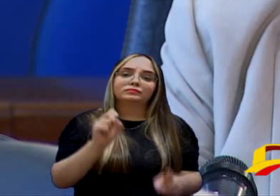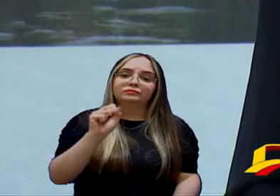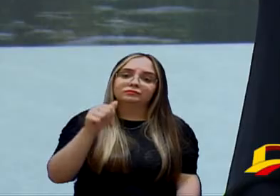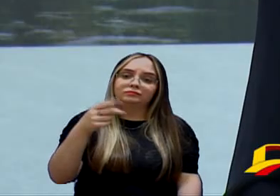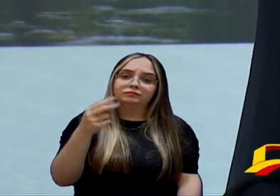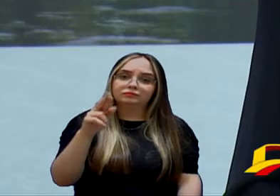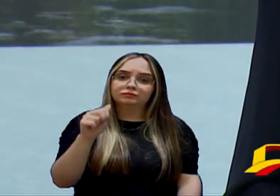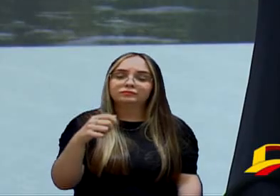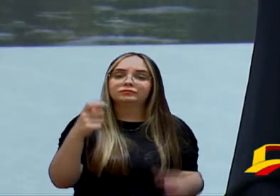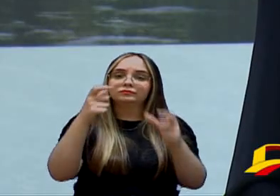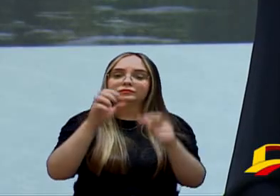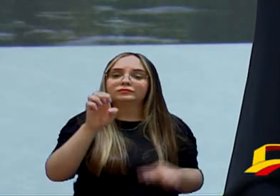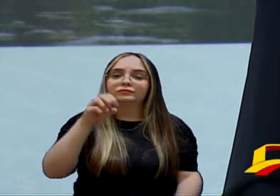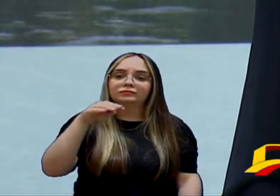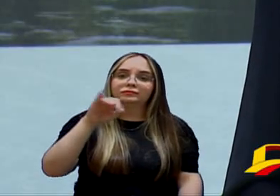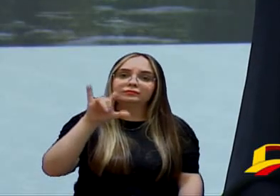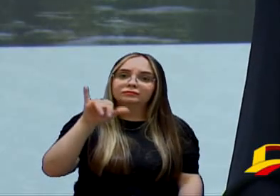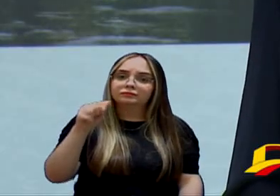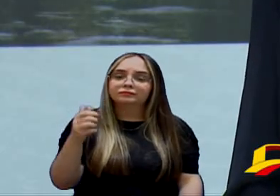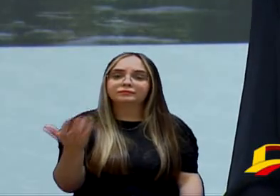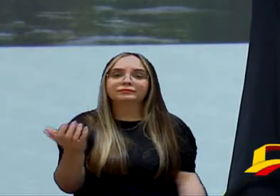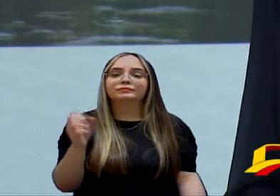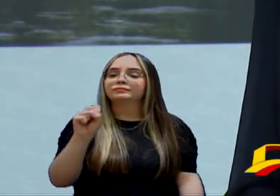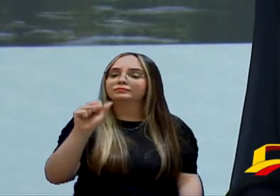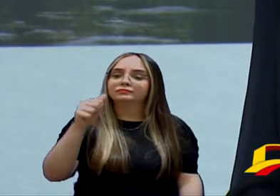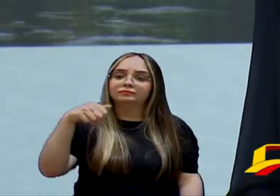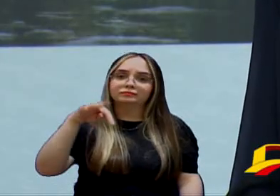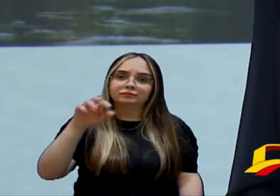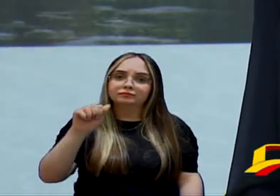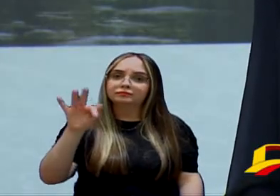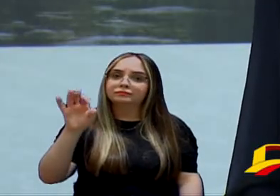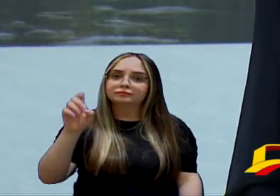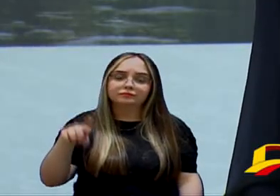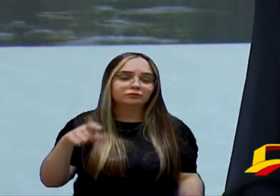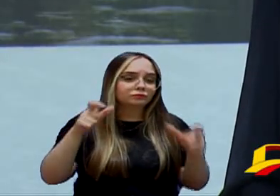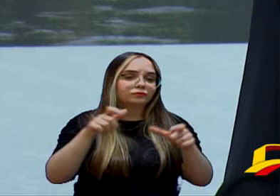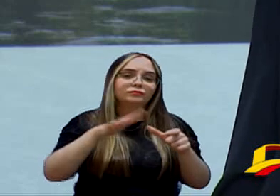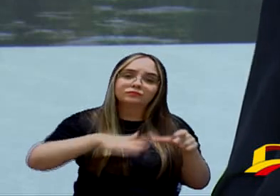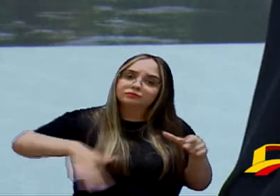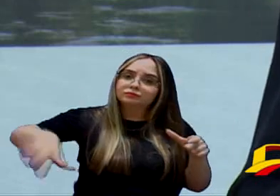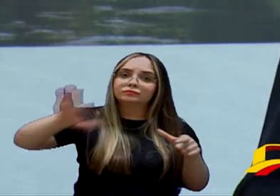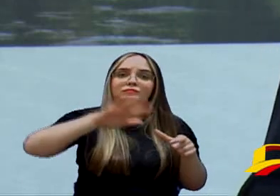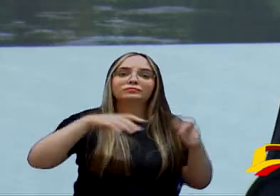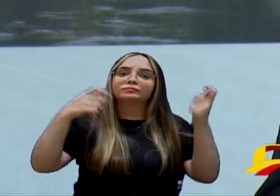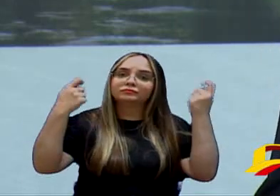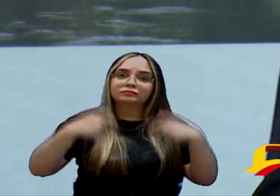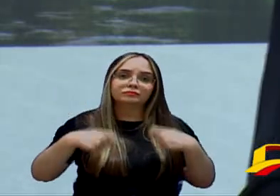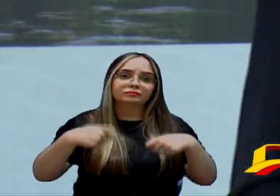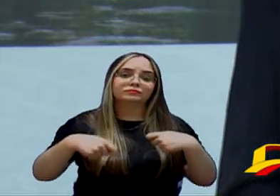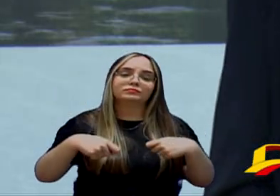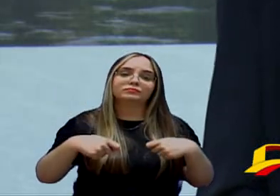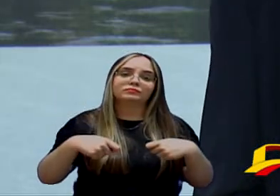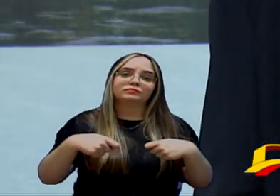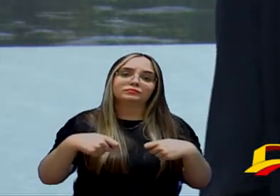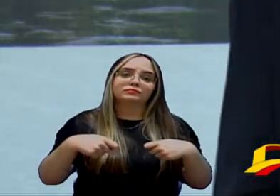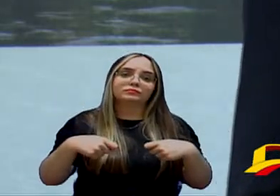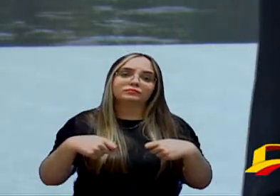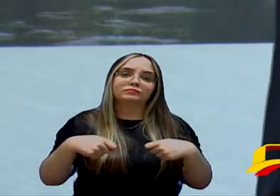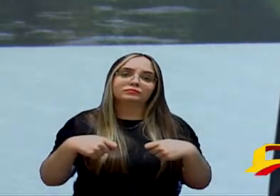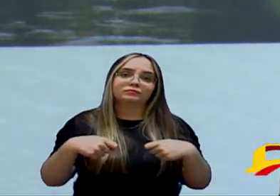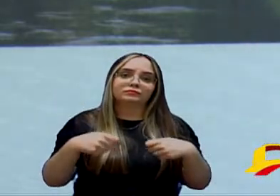do Jardim Emília do Santa Fé toda aquela região que precisa desse